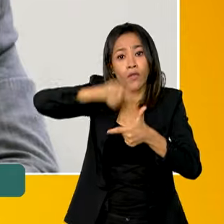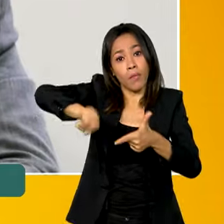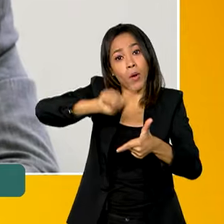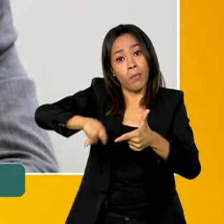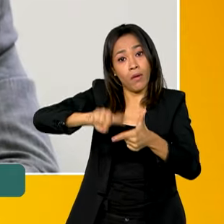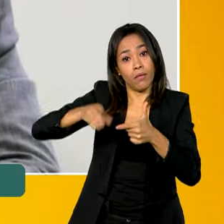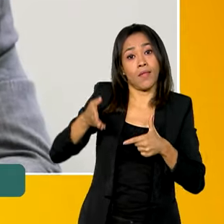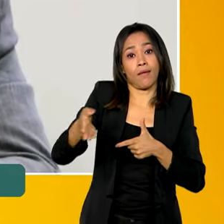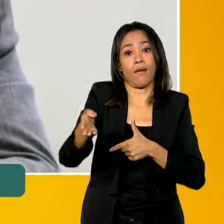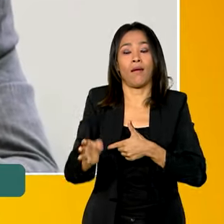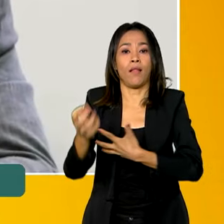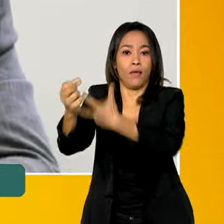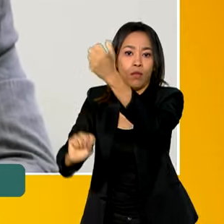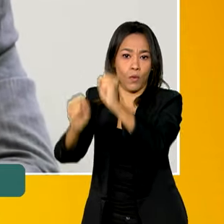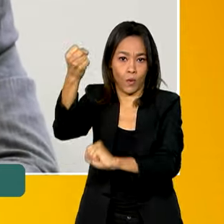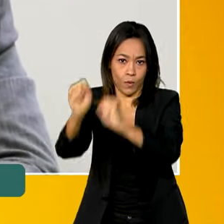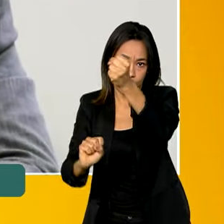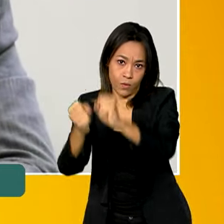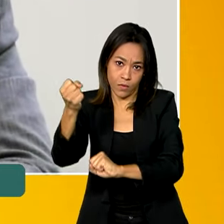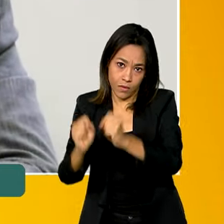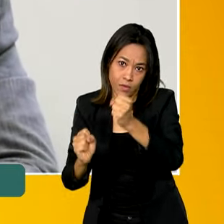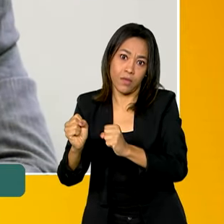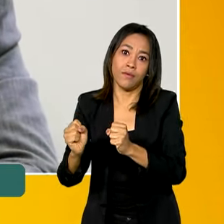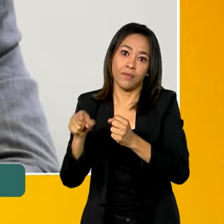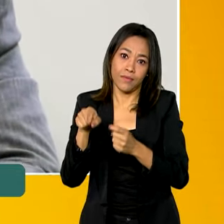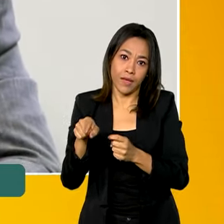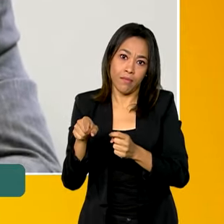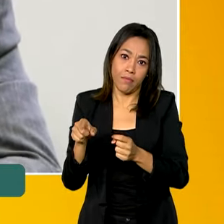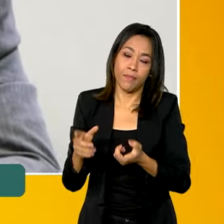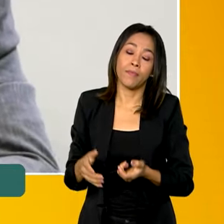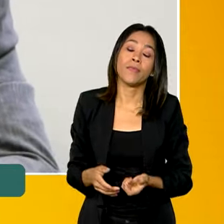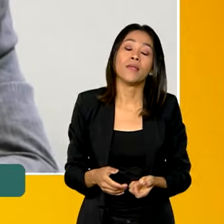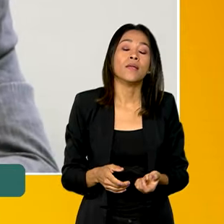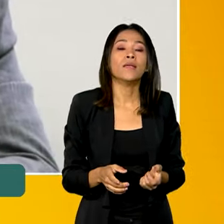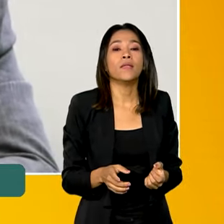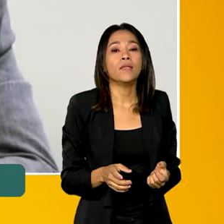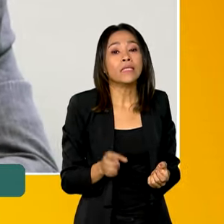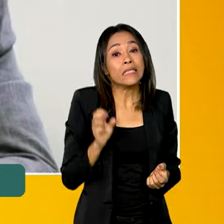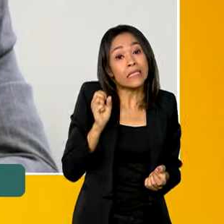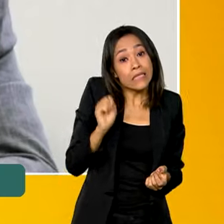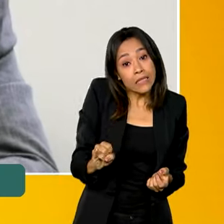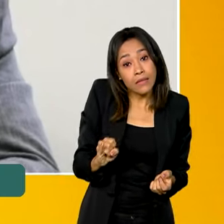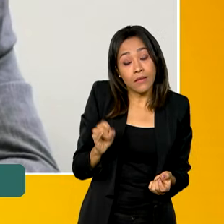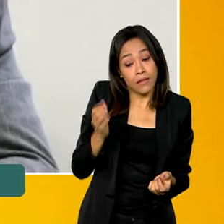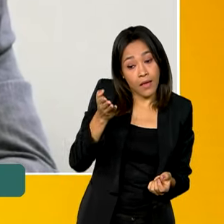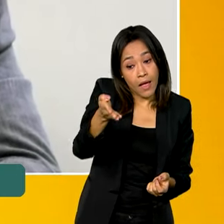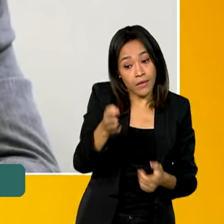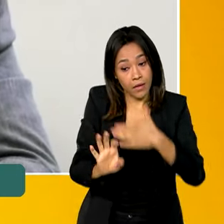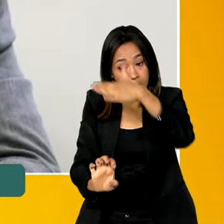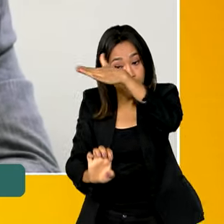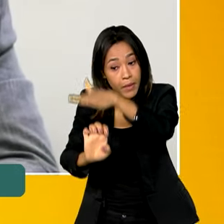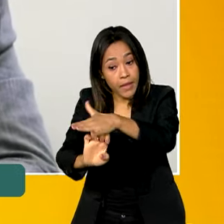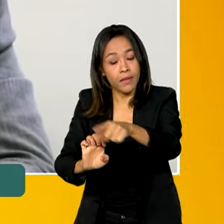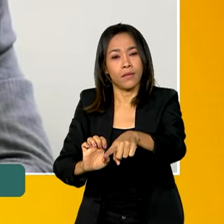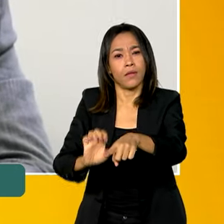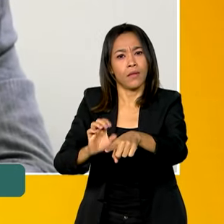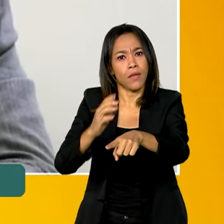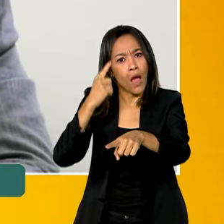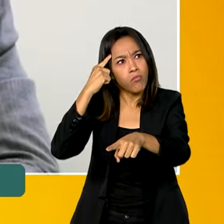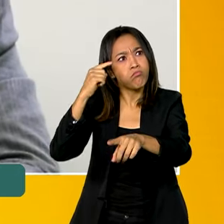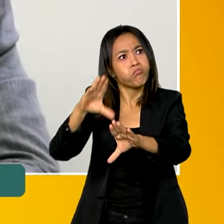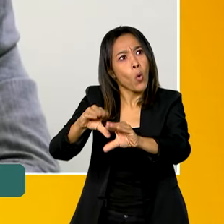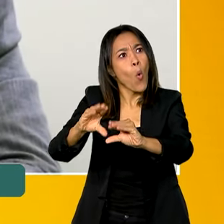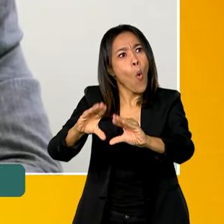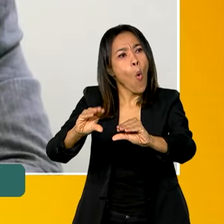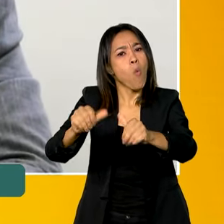da indústria e que possam dar os próximos passos dessa empresa e se a empresa tiver amadurecer Endo cada vez mais ela